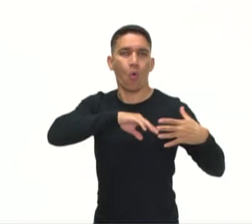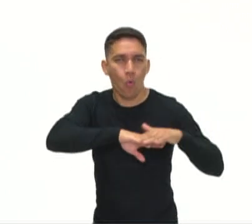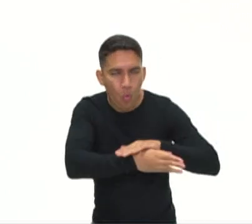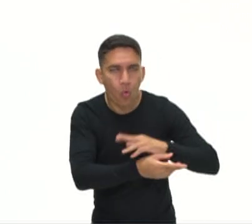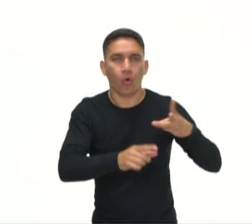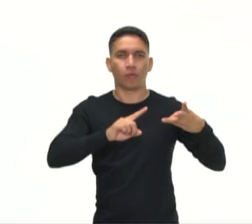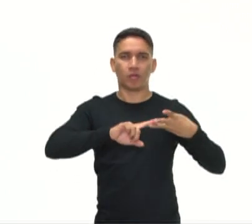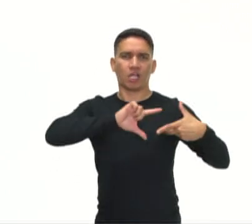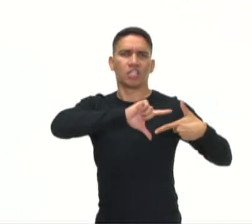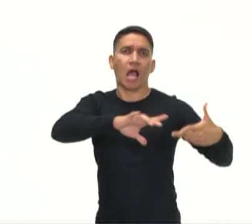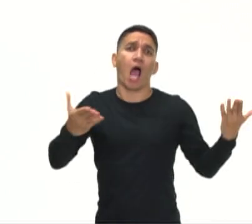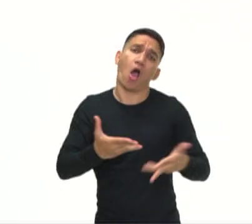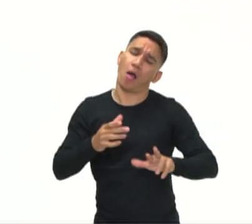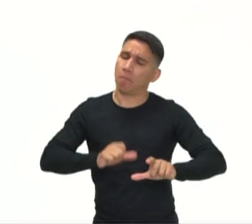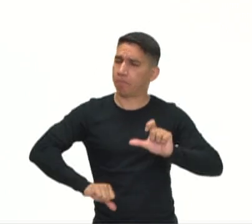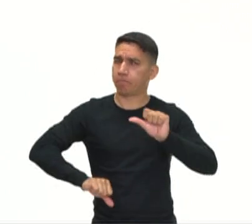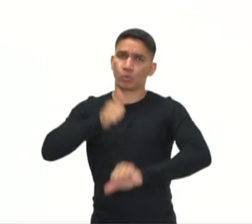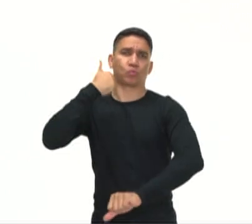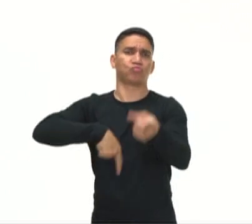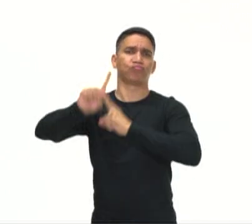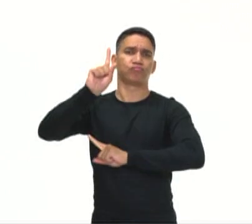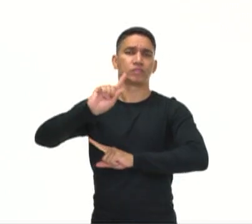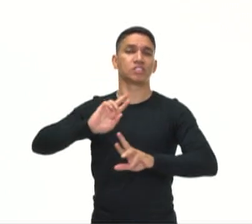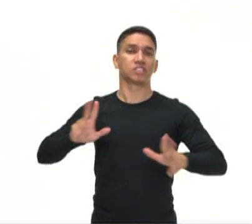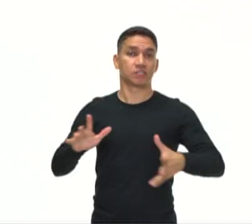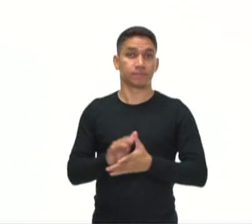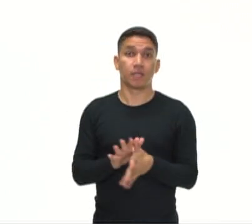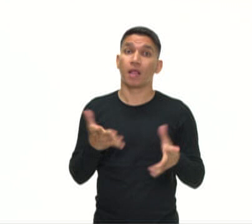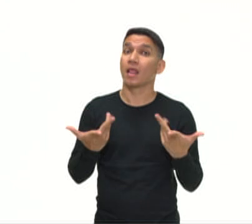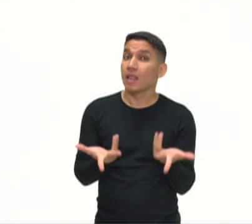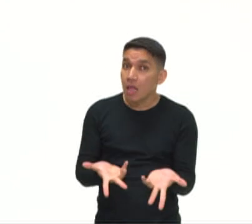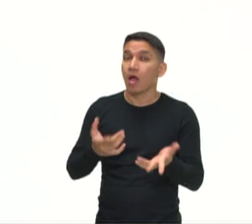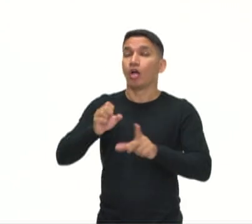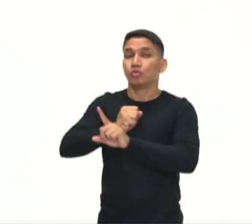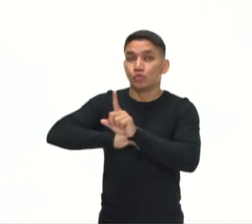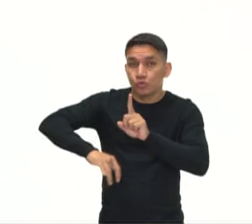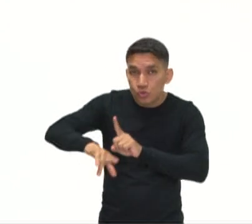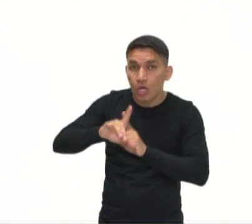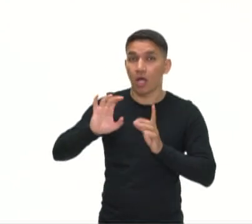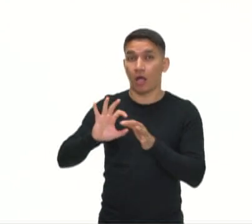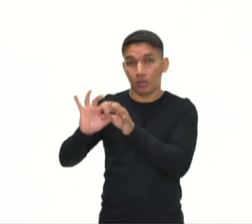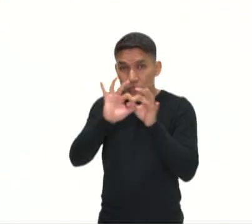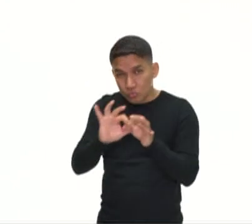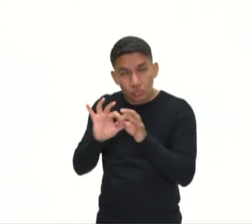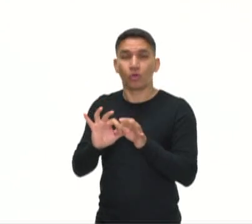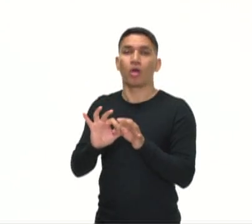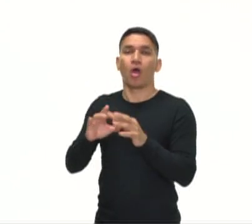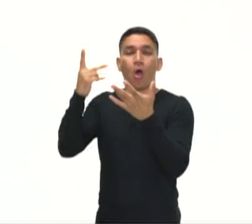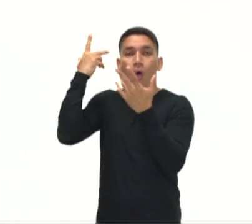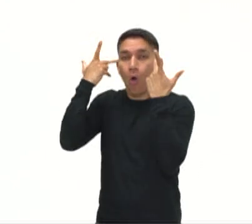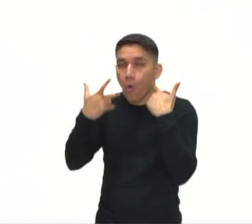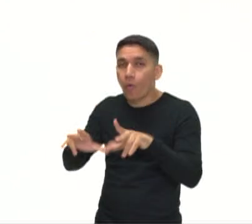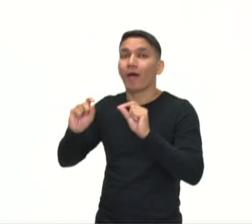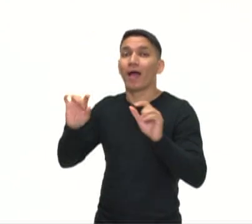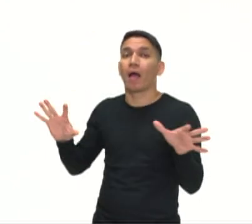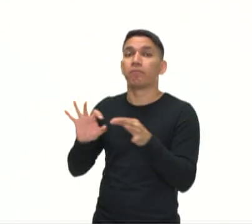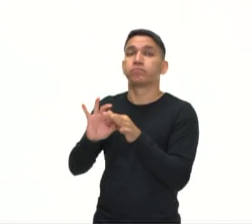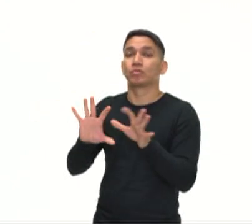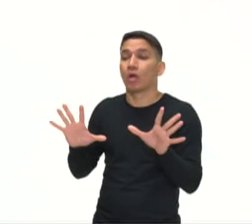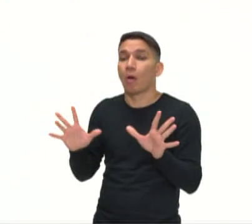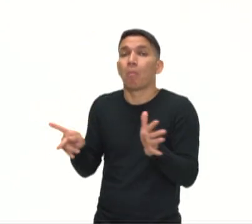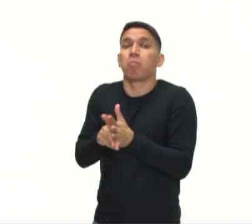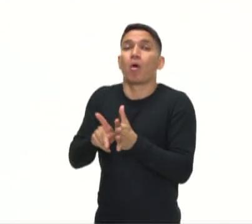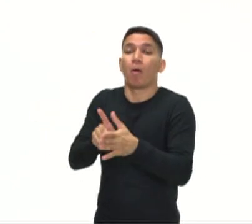são diferentes. A solidariedade orgânica, característica das sociedades industriais, gera a união através